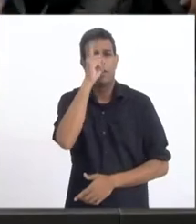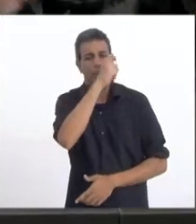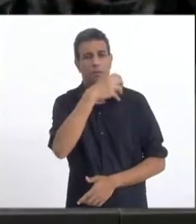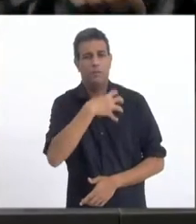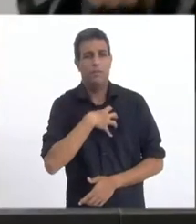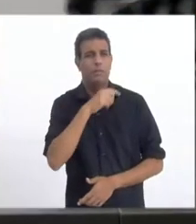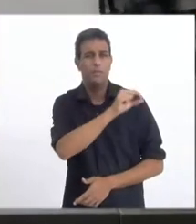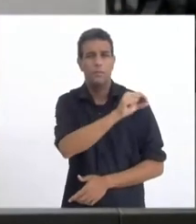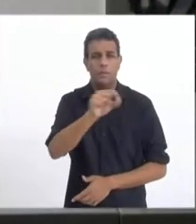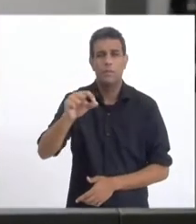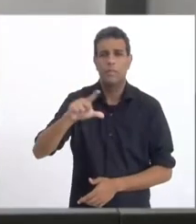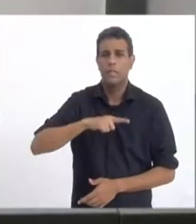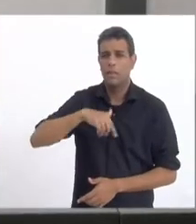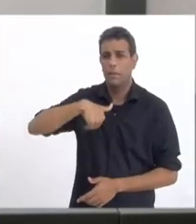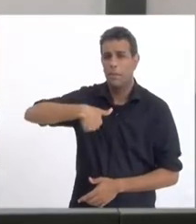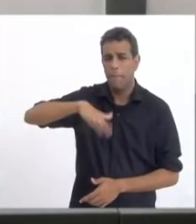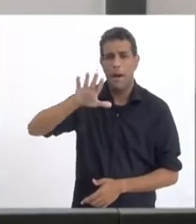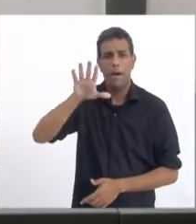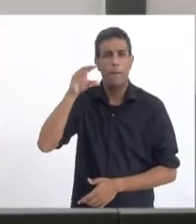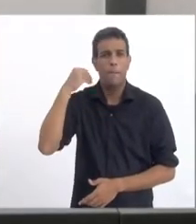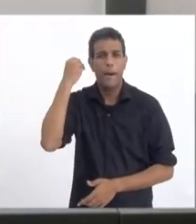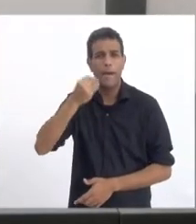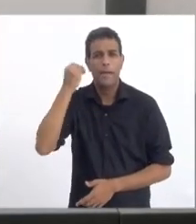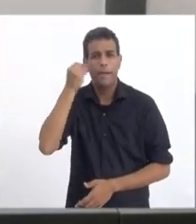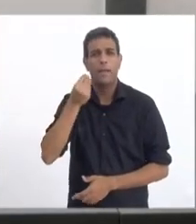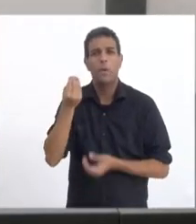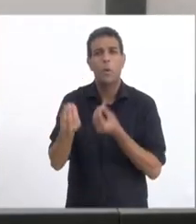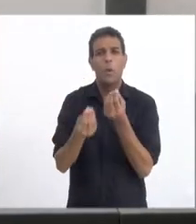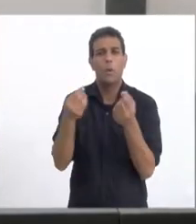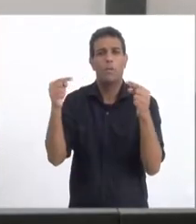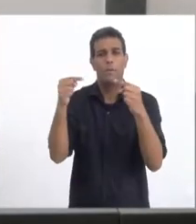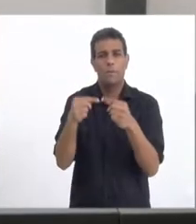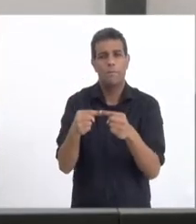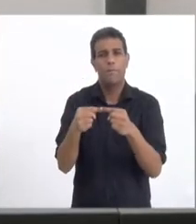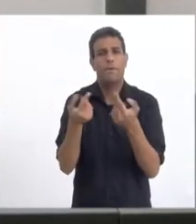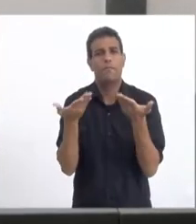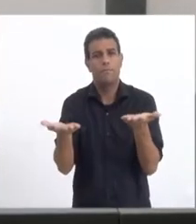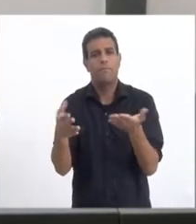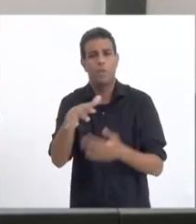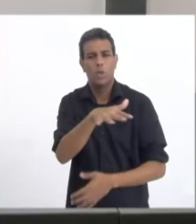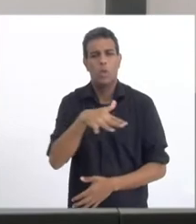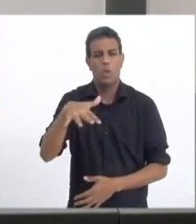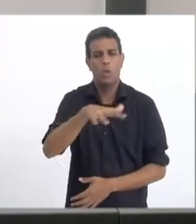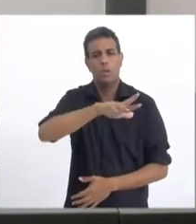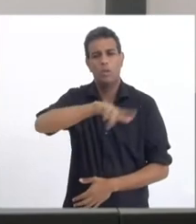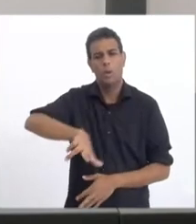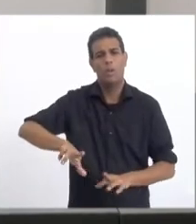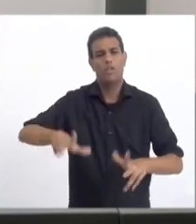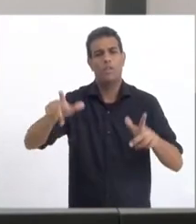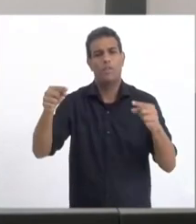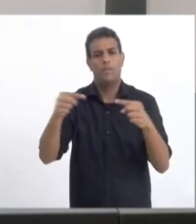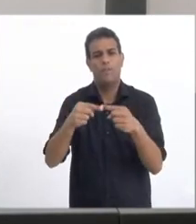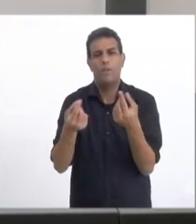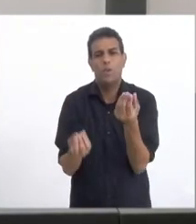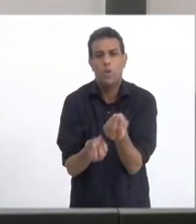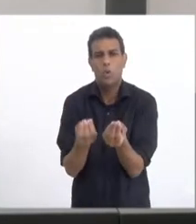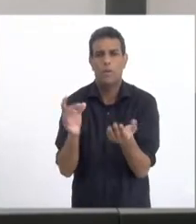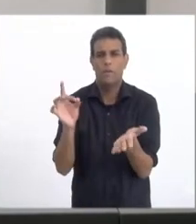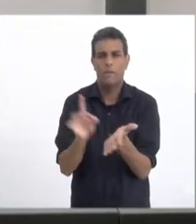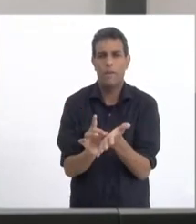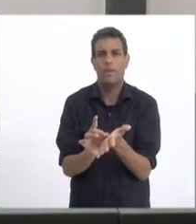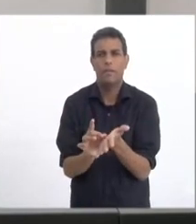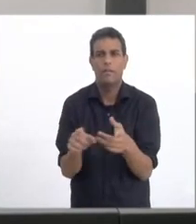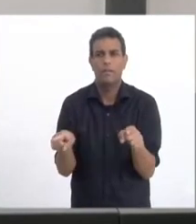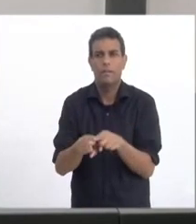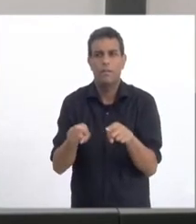cada município ele enfrenta no seu dia a dia e Guapimirim não está diferente dessa realidade. E